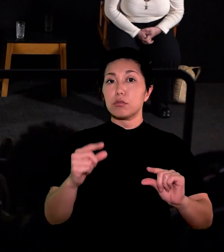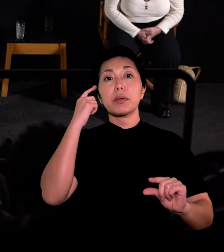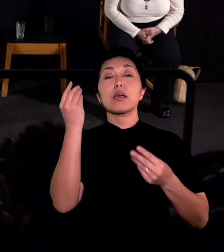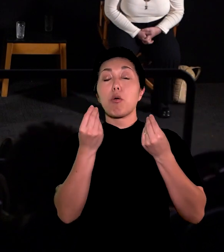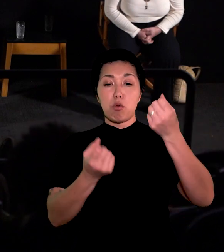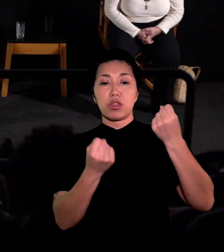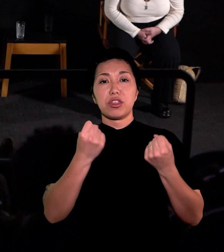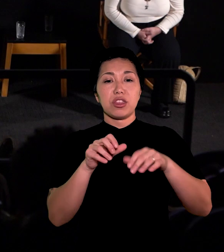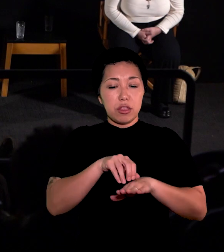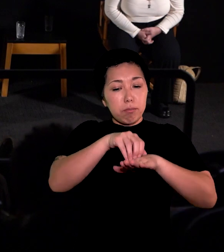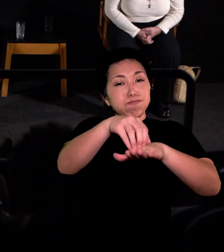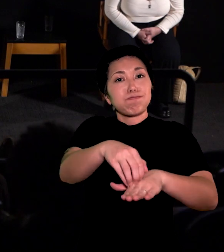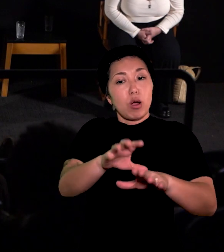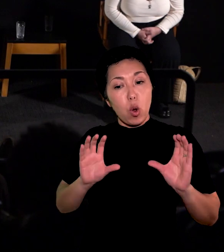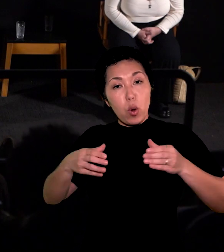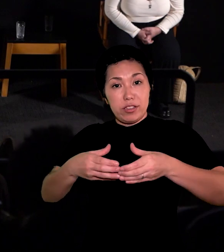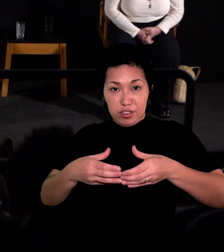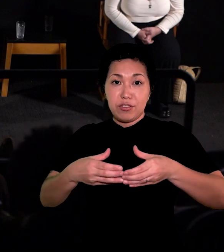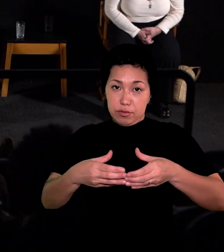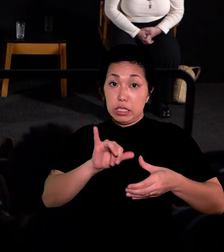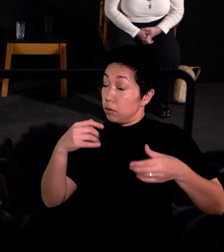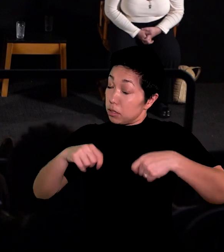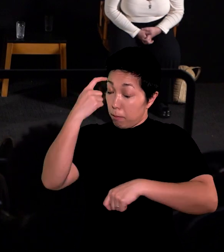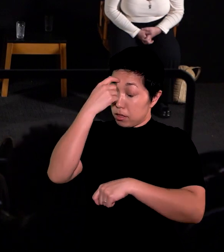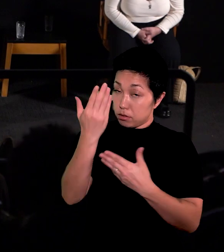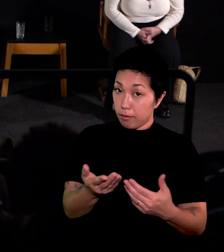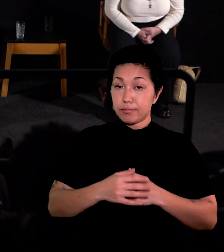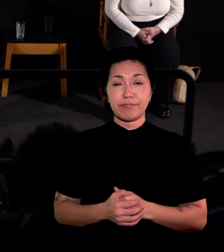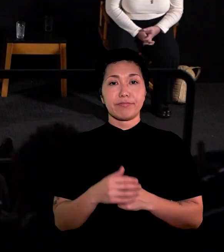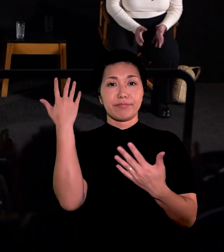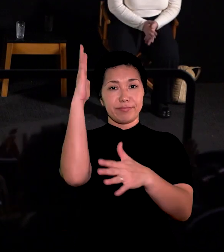carro individual. Vamos pensar em transporte coletivo, se tiver que pensar.